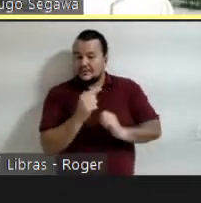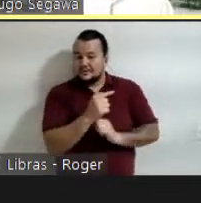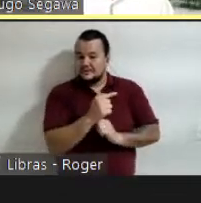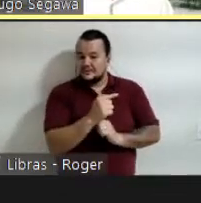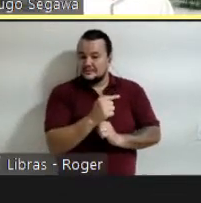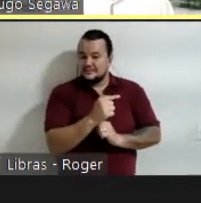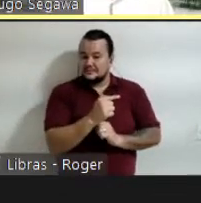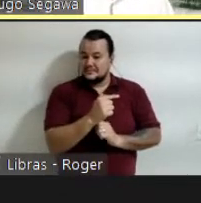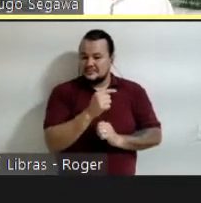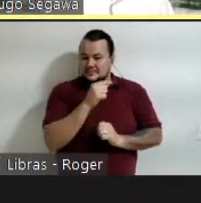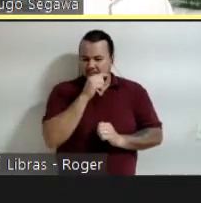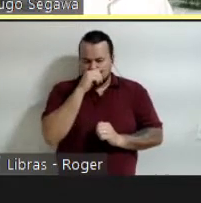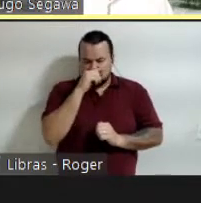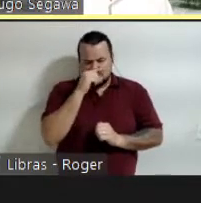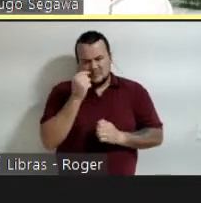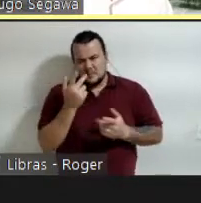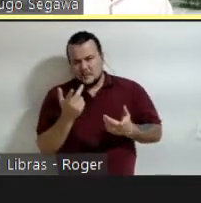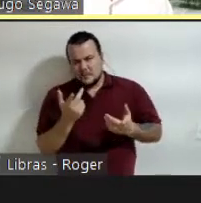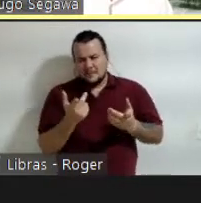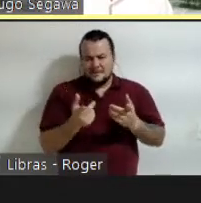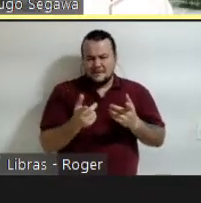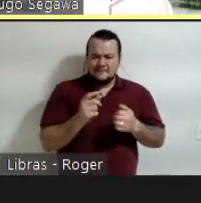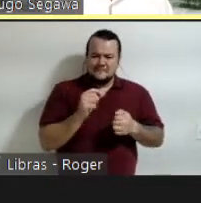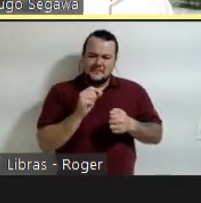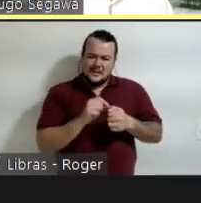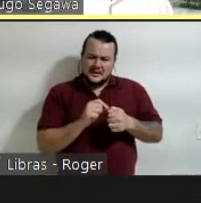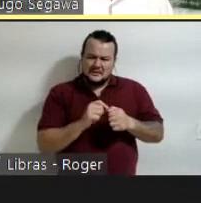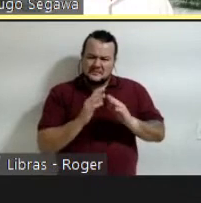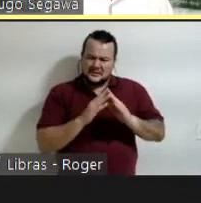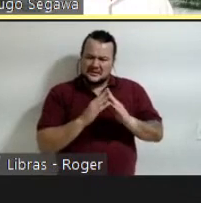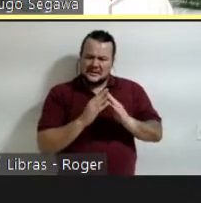Será que ele fez essa casa a partir dos ensinamentos de Gropius?